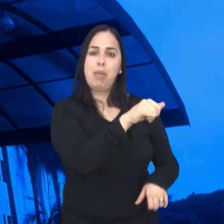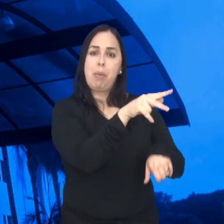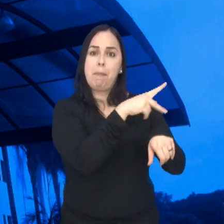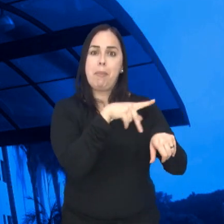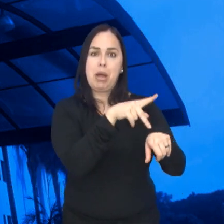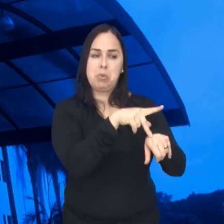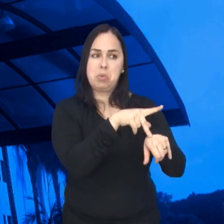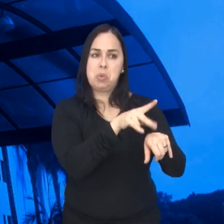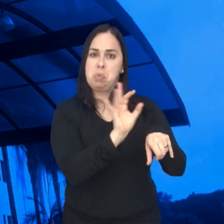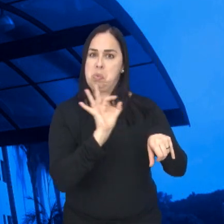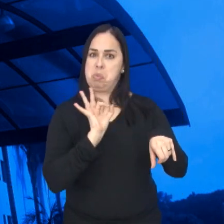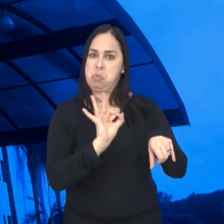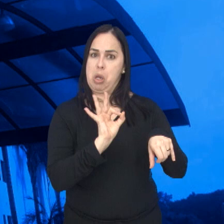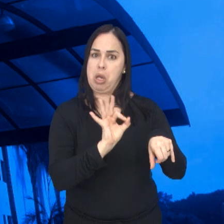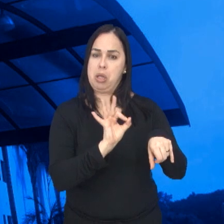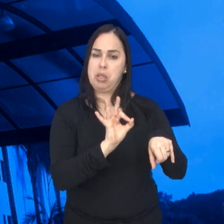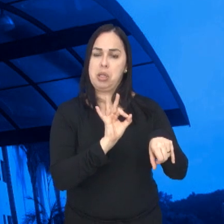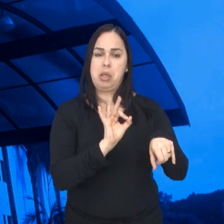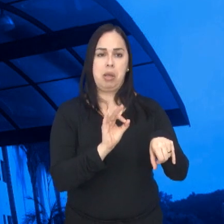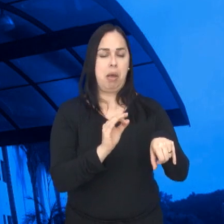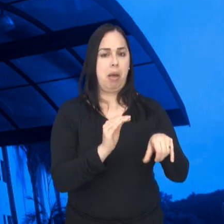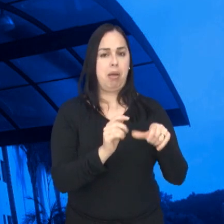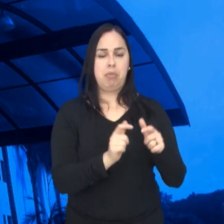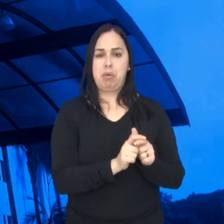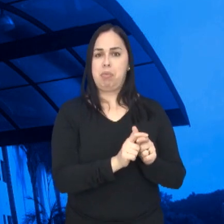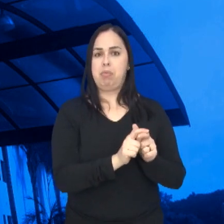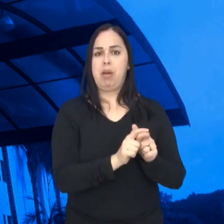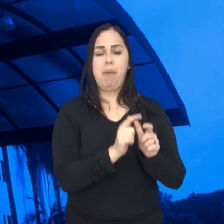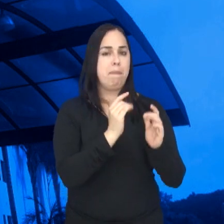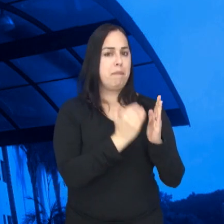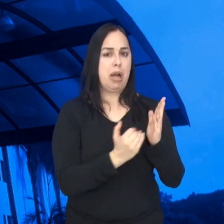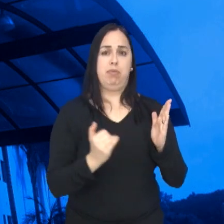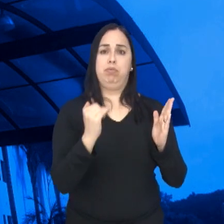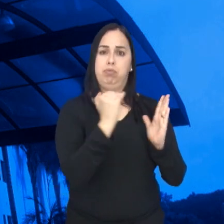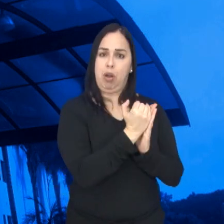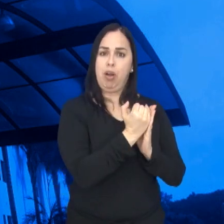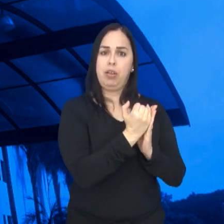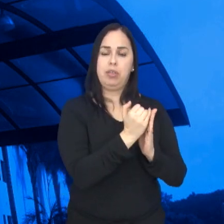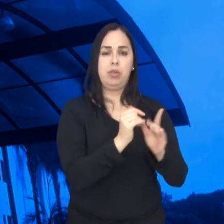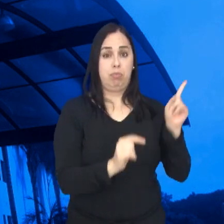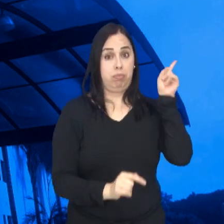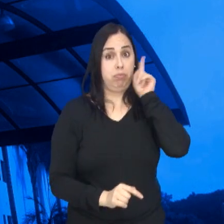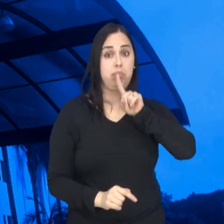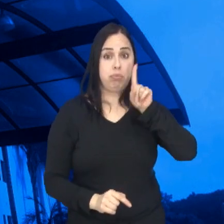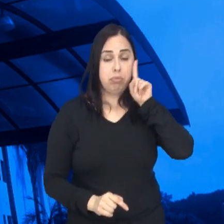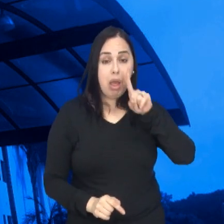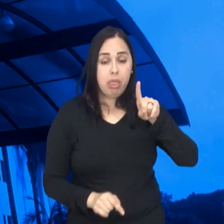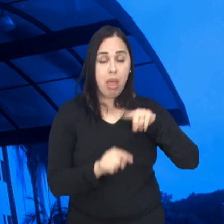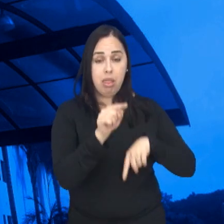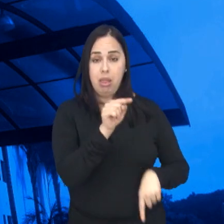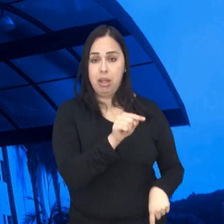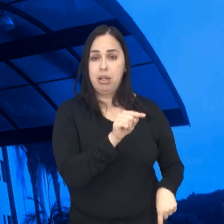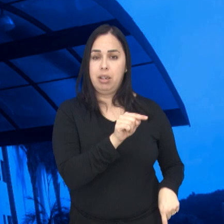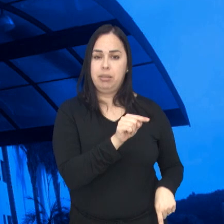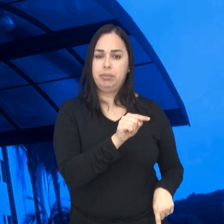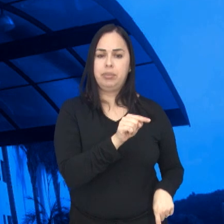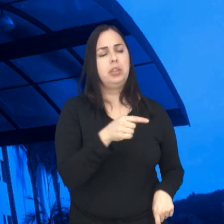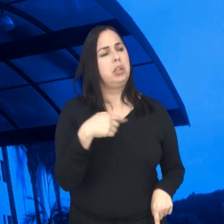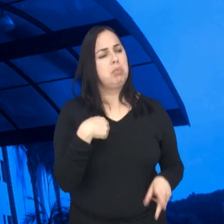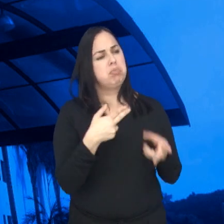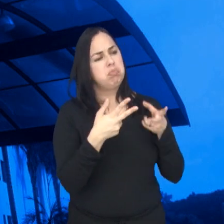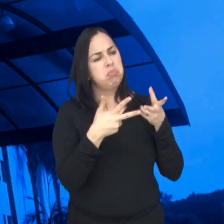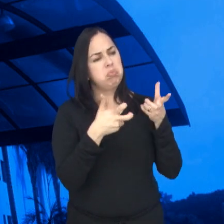considerada nação de primeiro mundo e a maior potência do mundo, os Estados Unidos, e tive ali